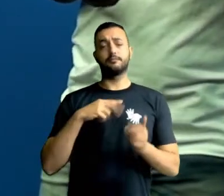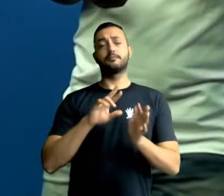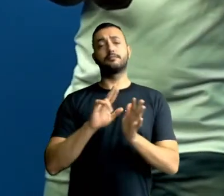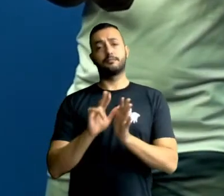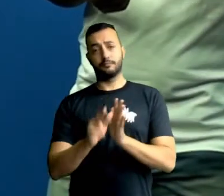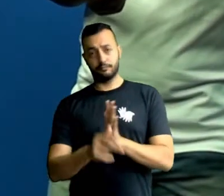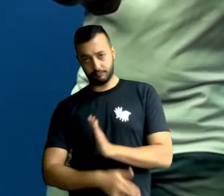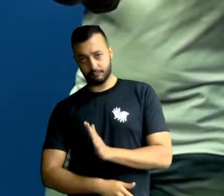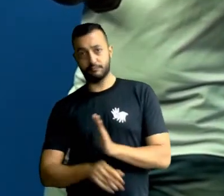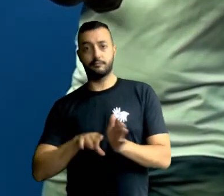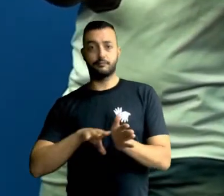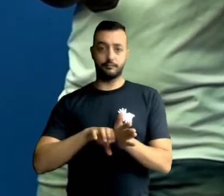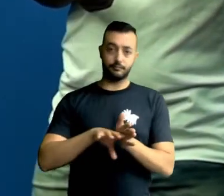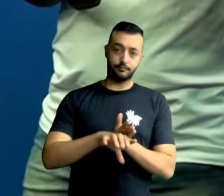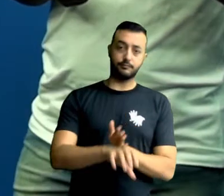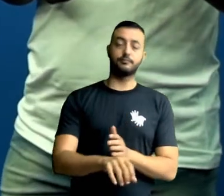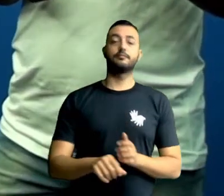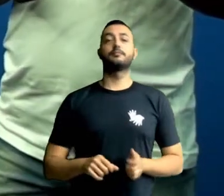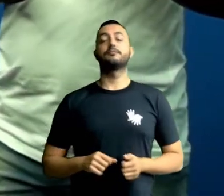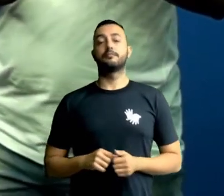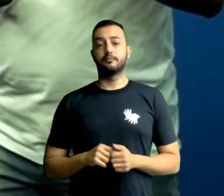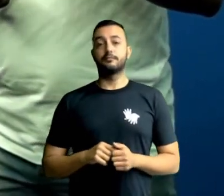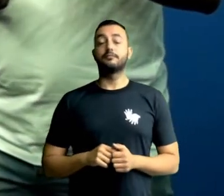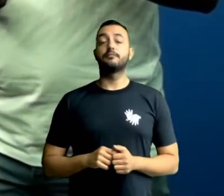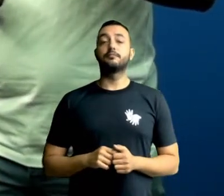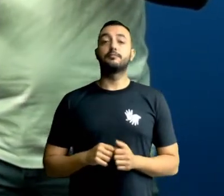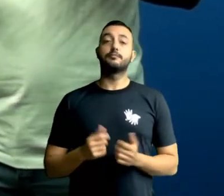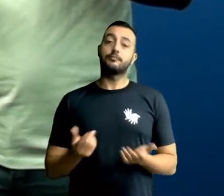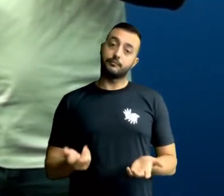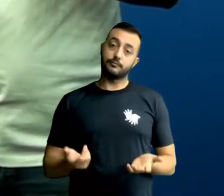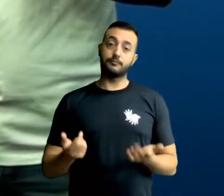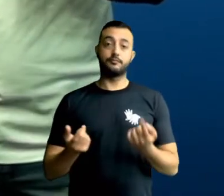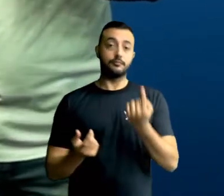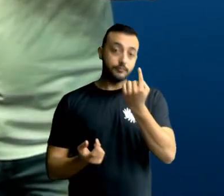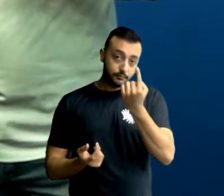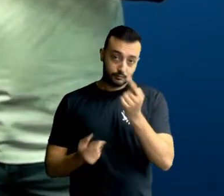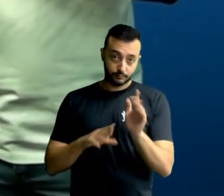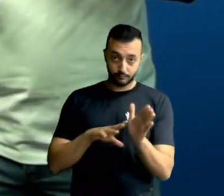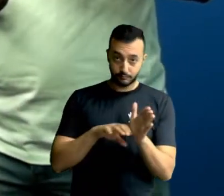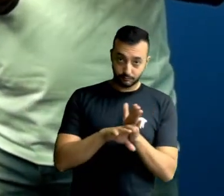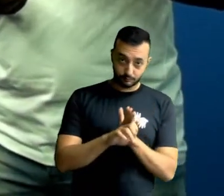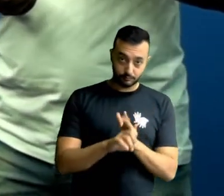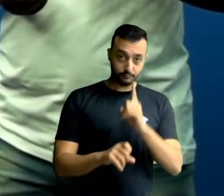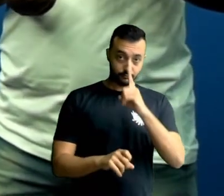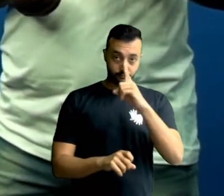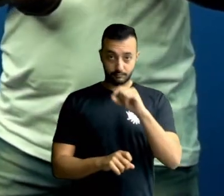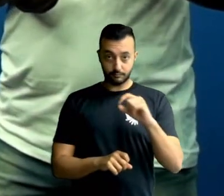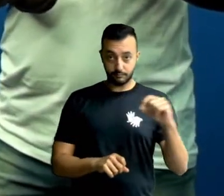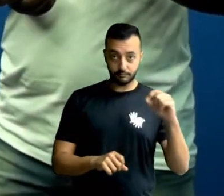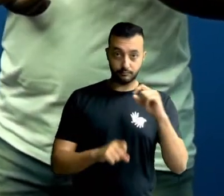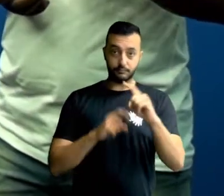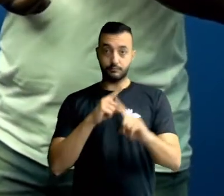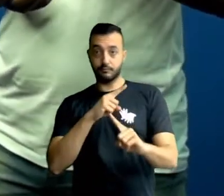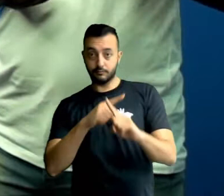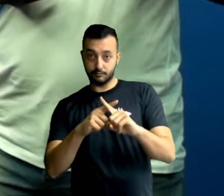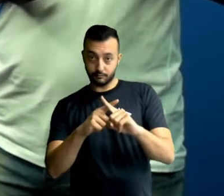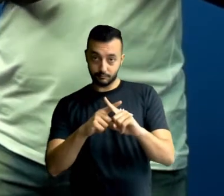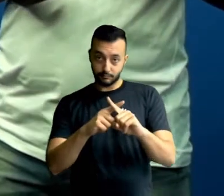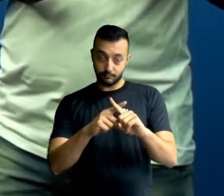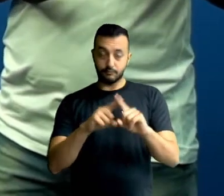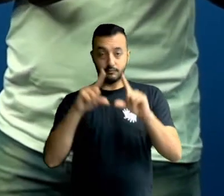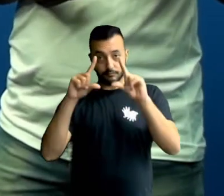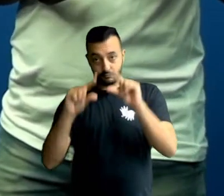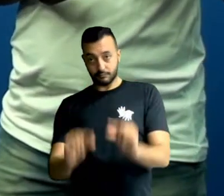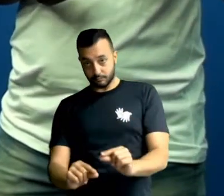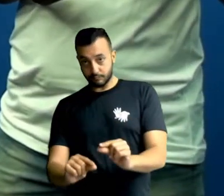existem diversas formas de bactérias. Uma bactéria, ela é cerca de 100 vezes ou mais